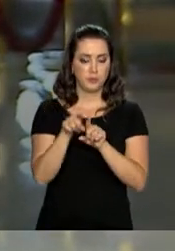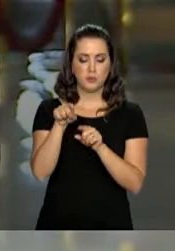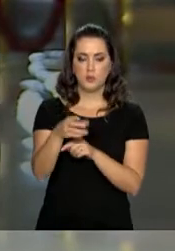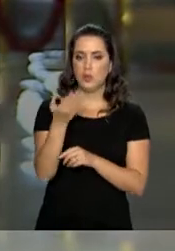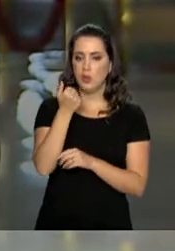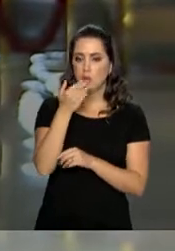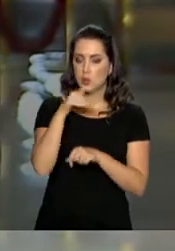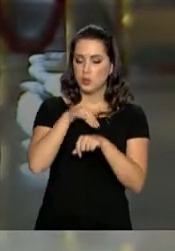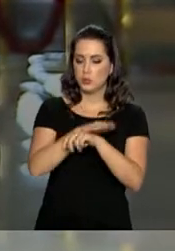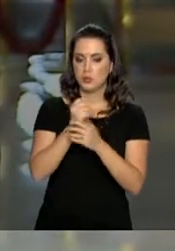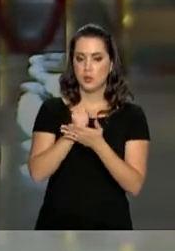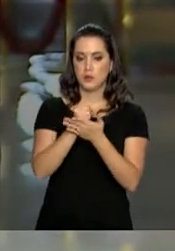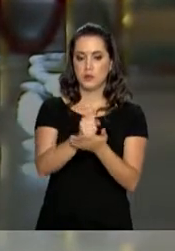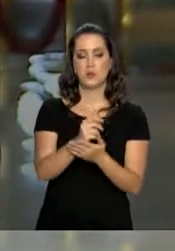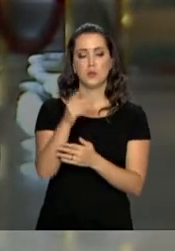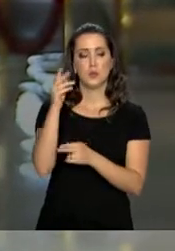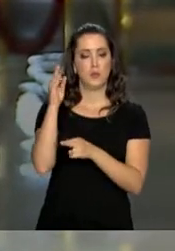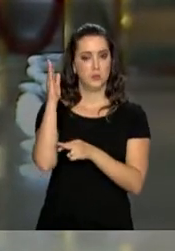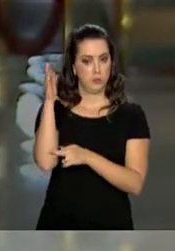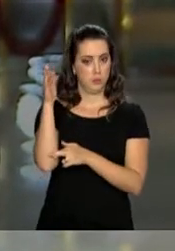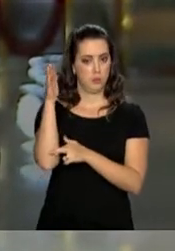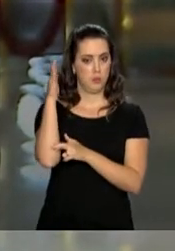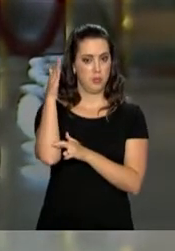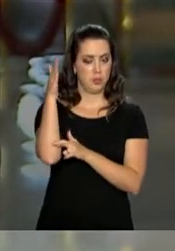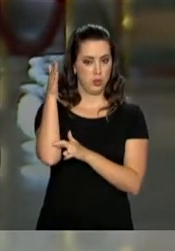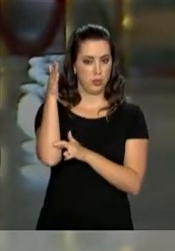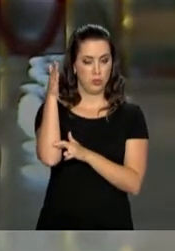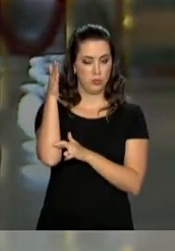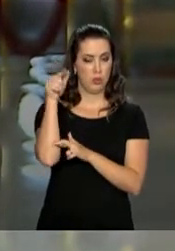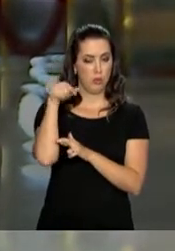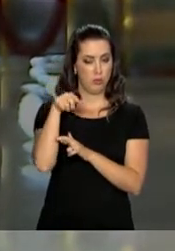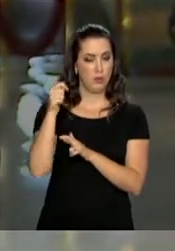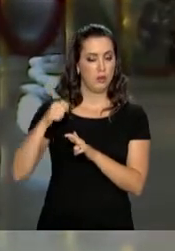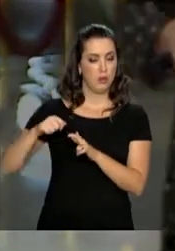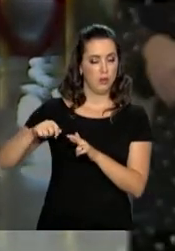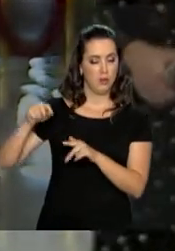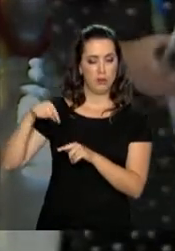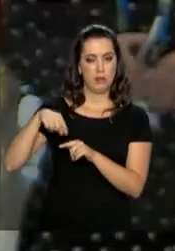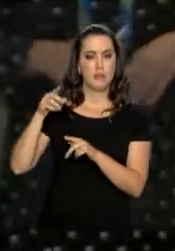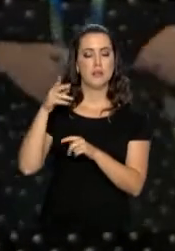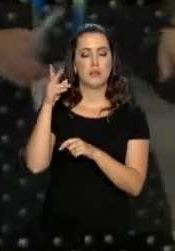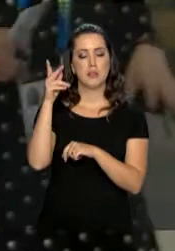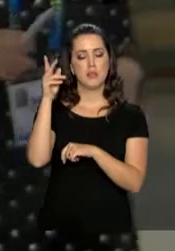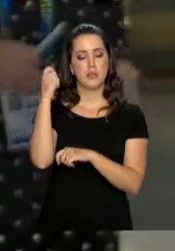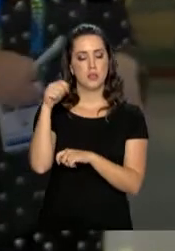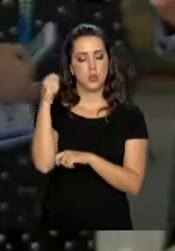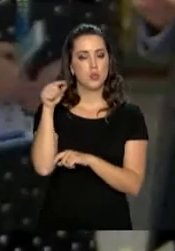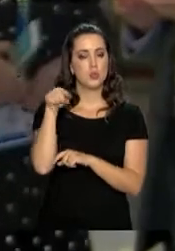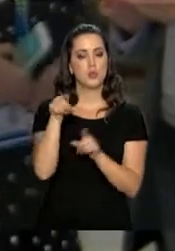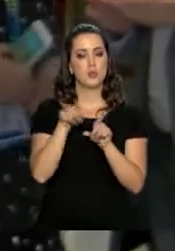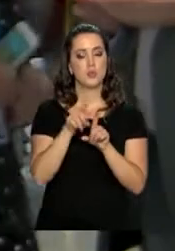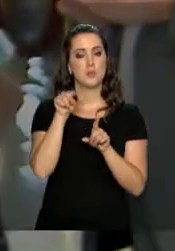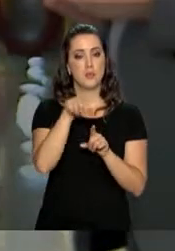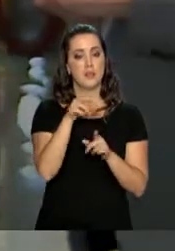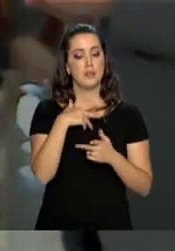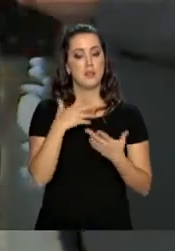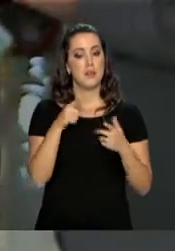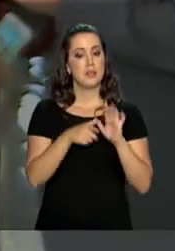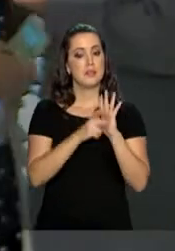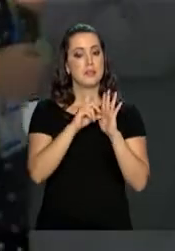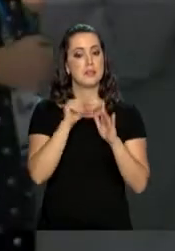jantar que vai ser oferecido pelo embaixador brasileiro aqui na Argentina. Mas antes, o presidente Michel